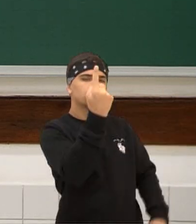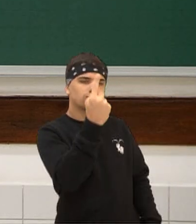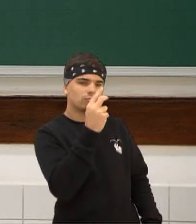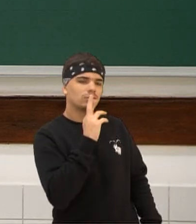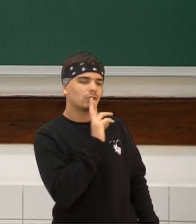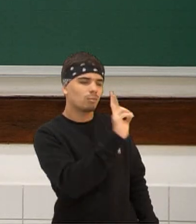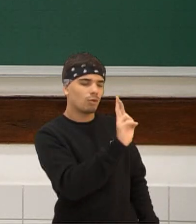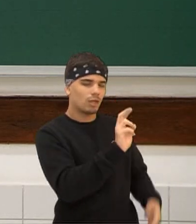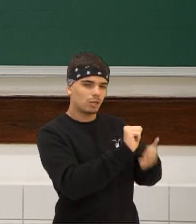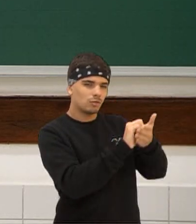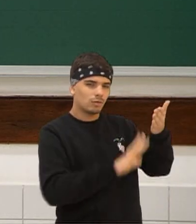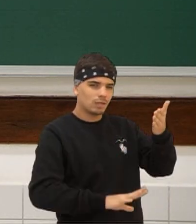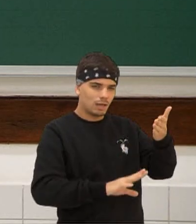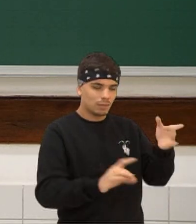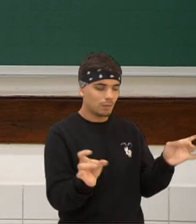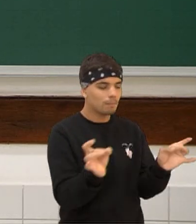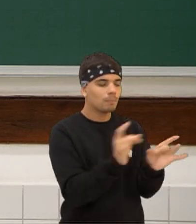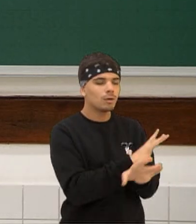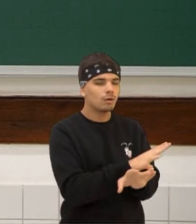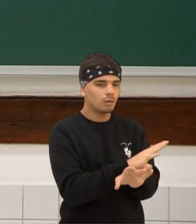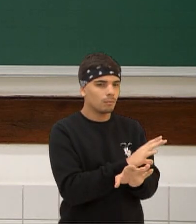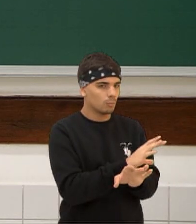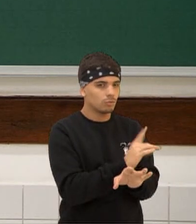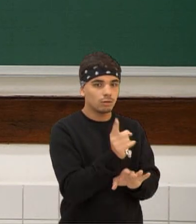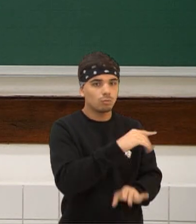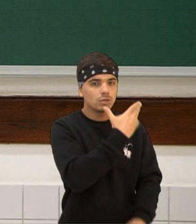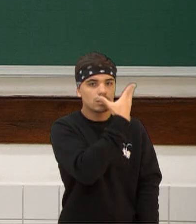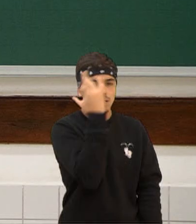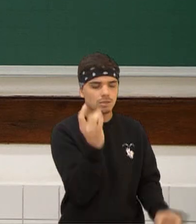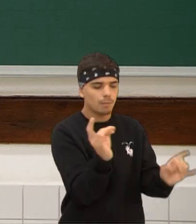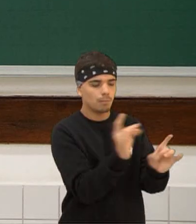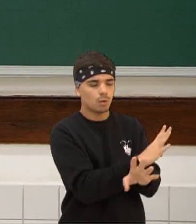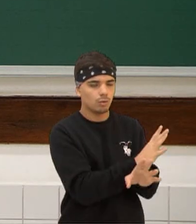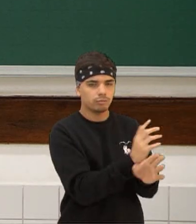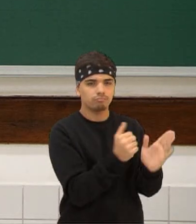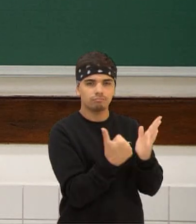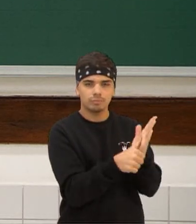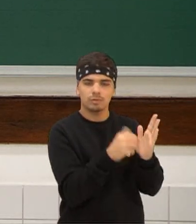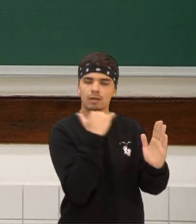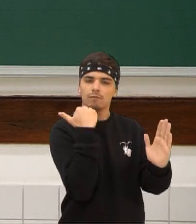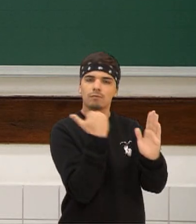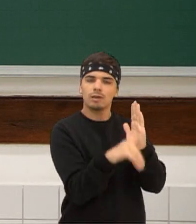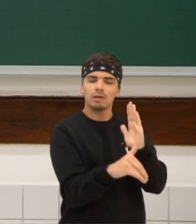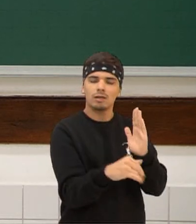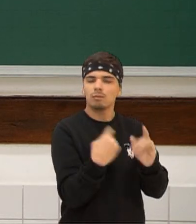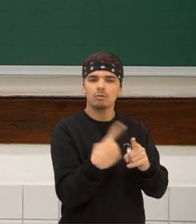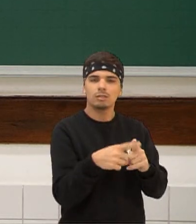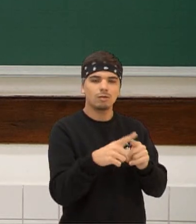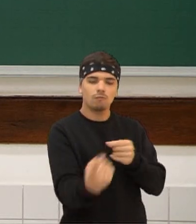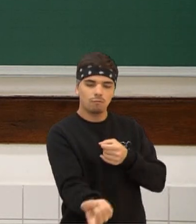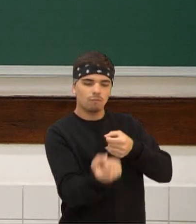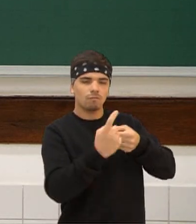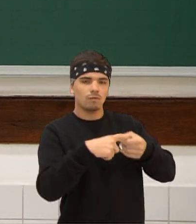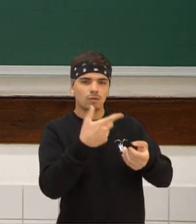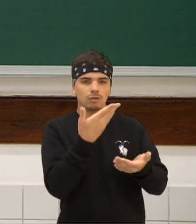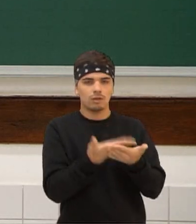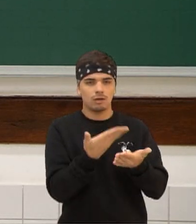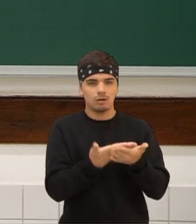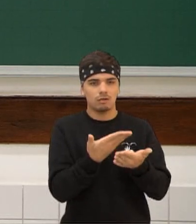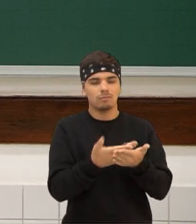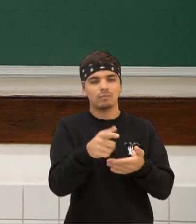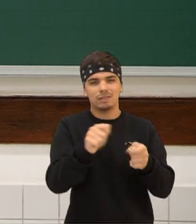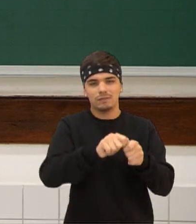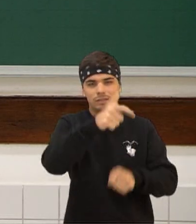e fazer atividade marcar como concluída não esqueça disso beleza porque não tô aula vai voltar uma